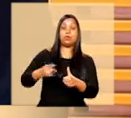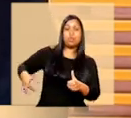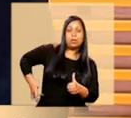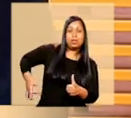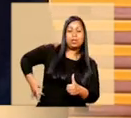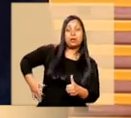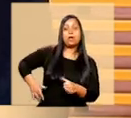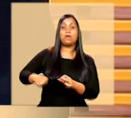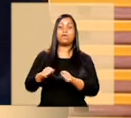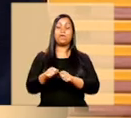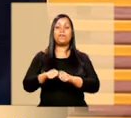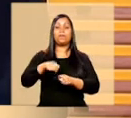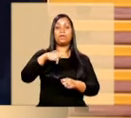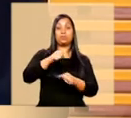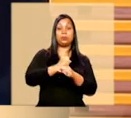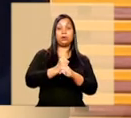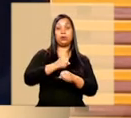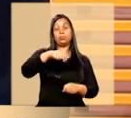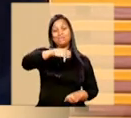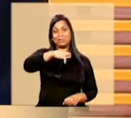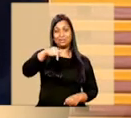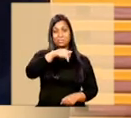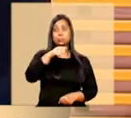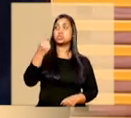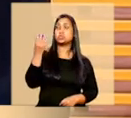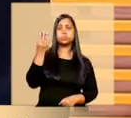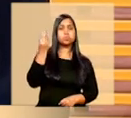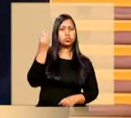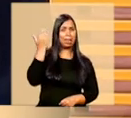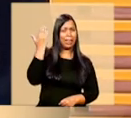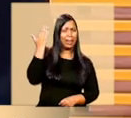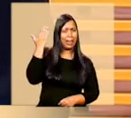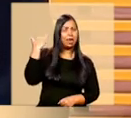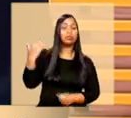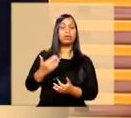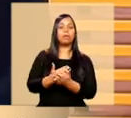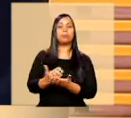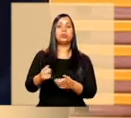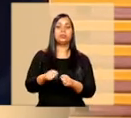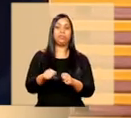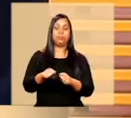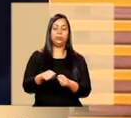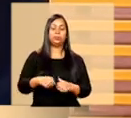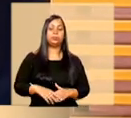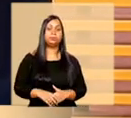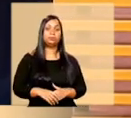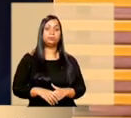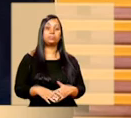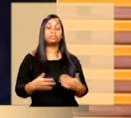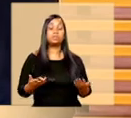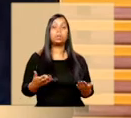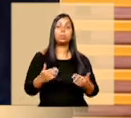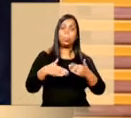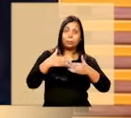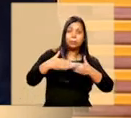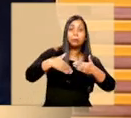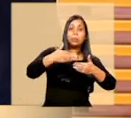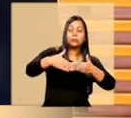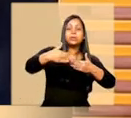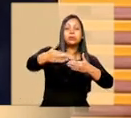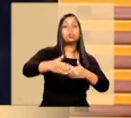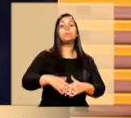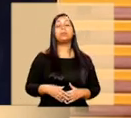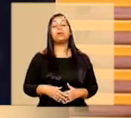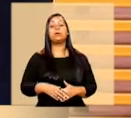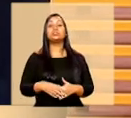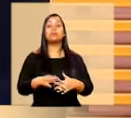cidade foi feito em 77. Olha só. Também já faz muito tempo que se começa a fazer transplantes, né? E aí, posteriormente, tudo isso